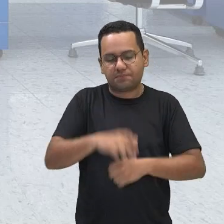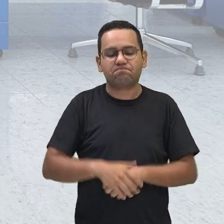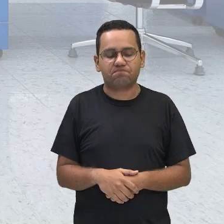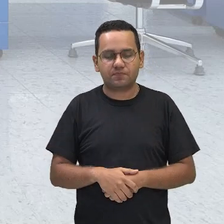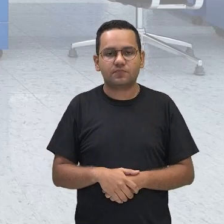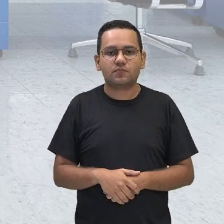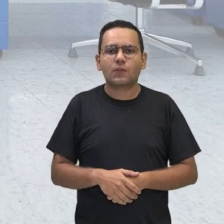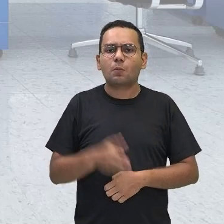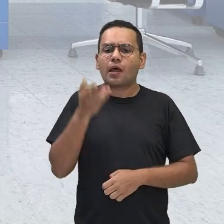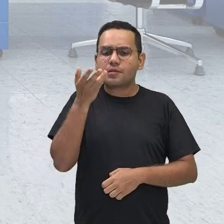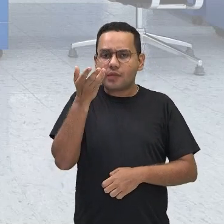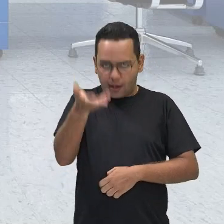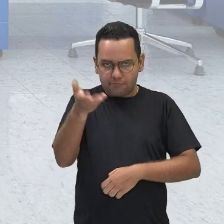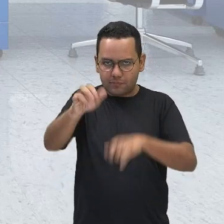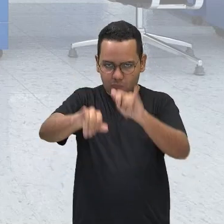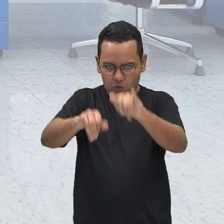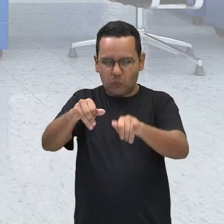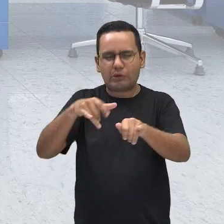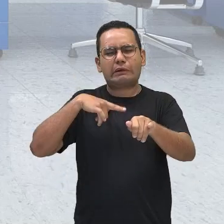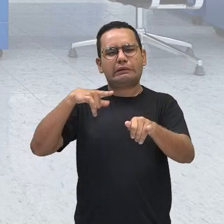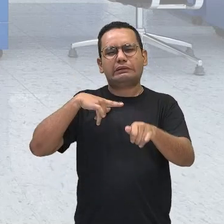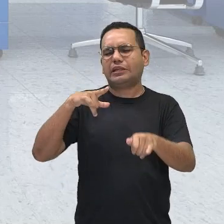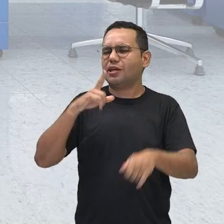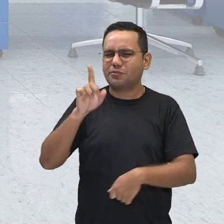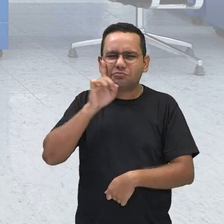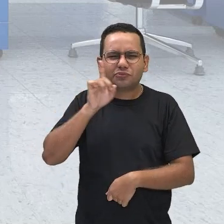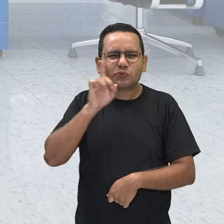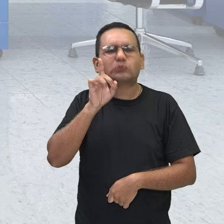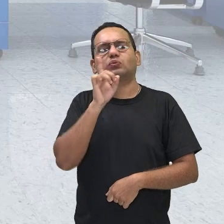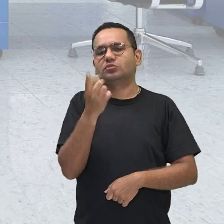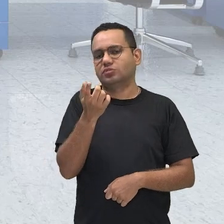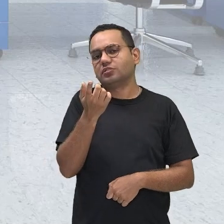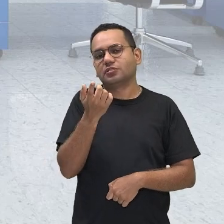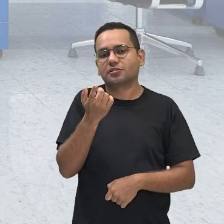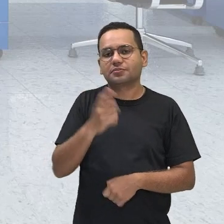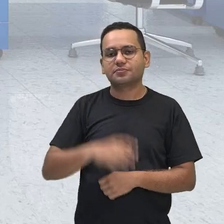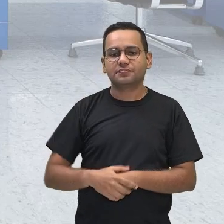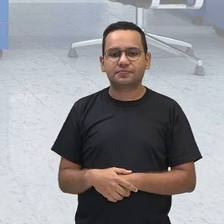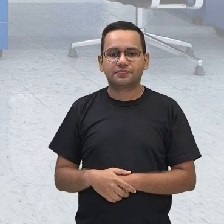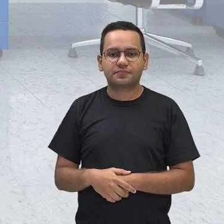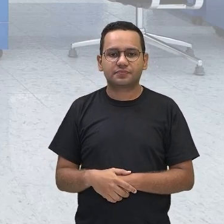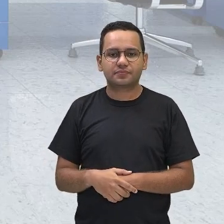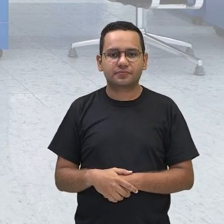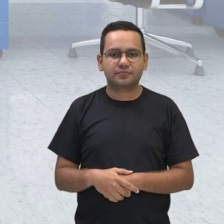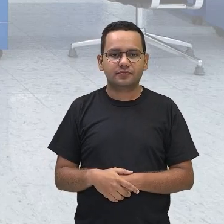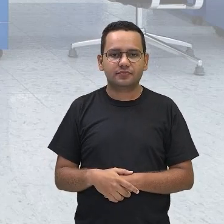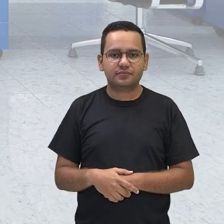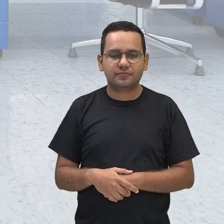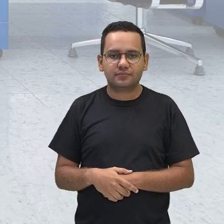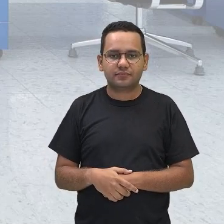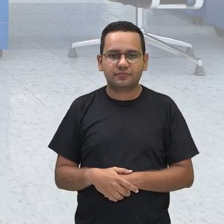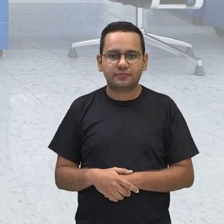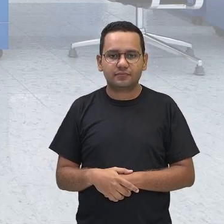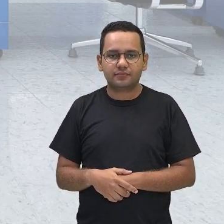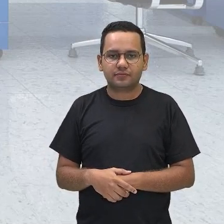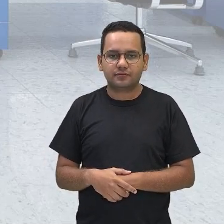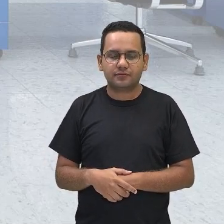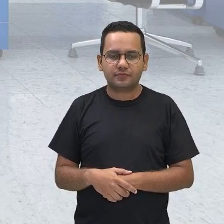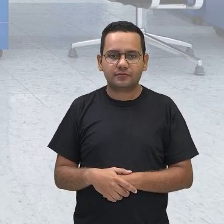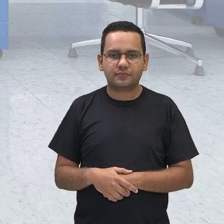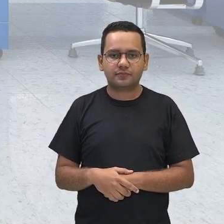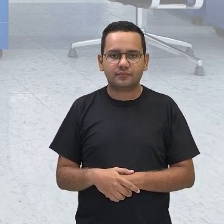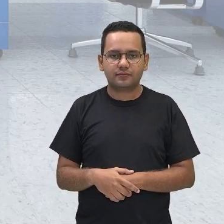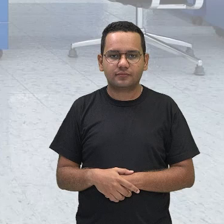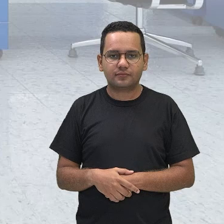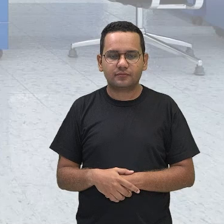nosso cotidiano, muito mais do que nós às vezes acreditamos. Então,